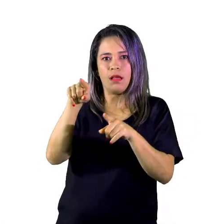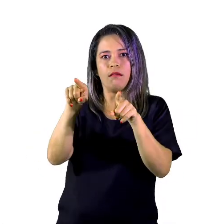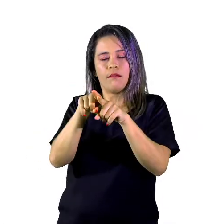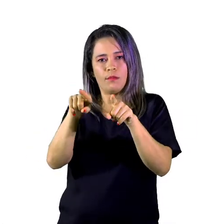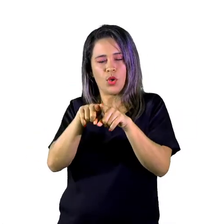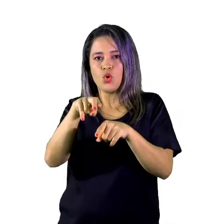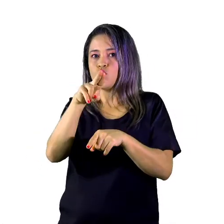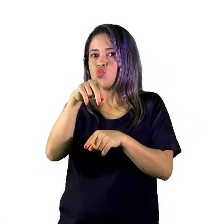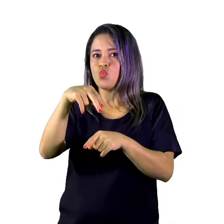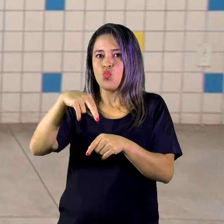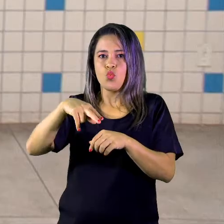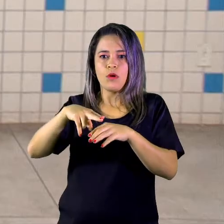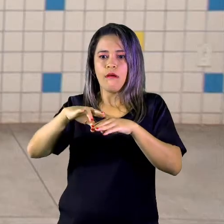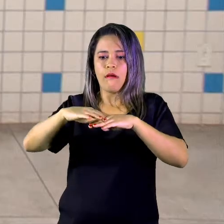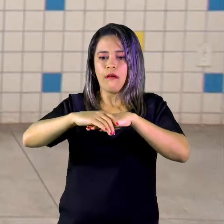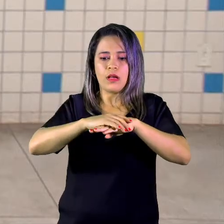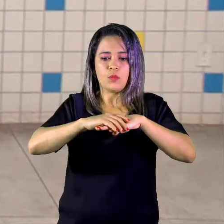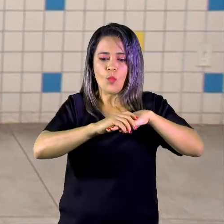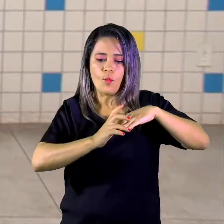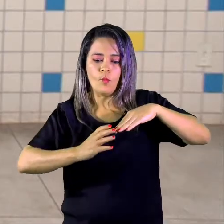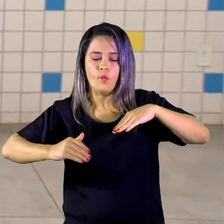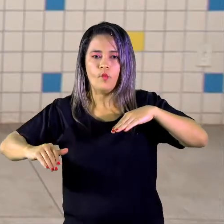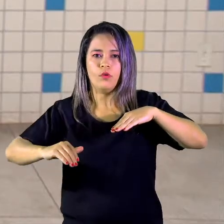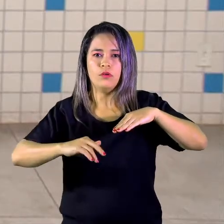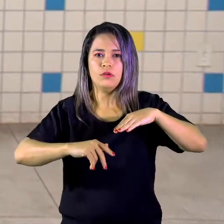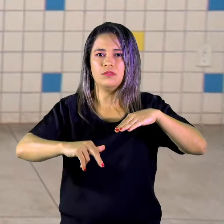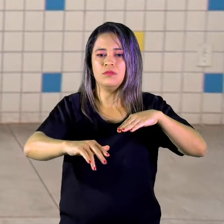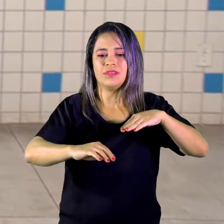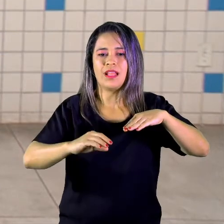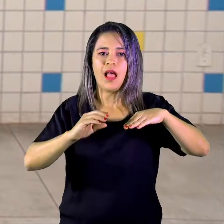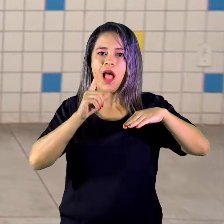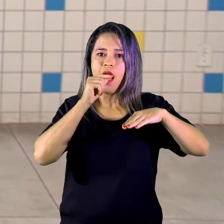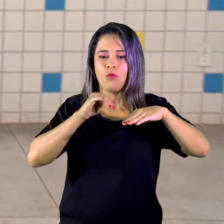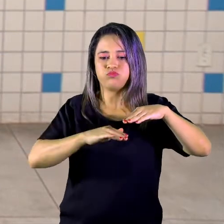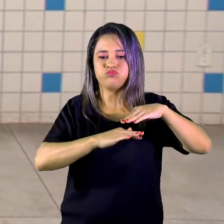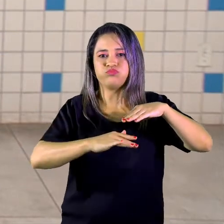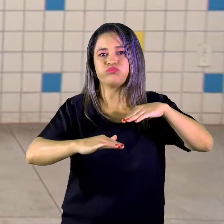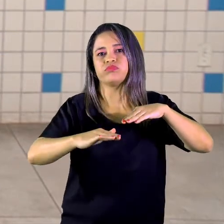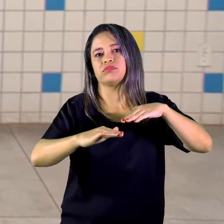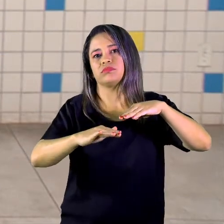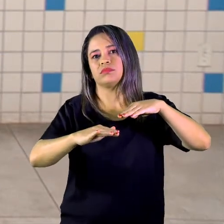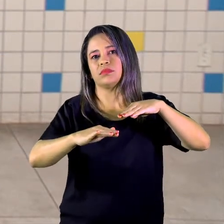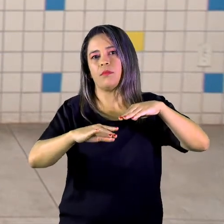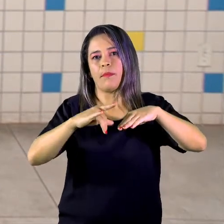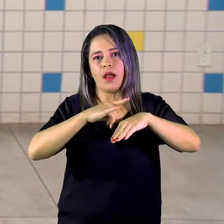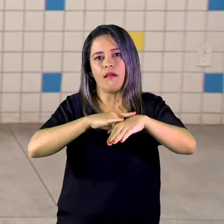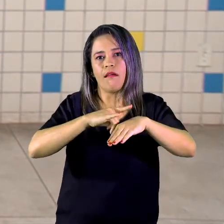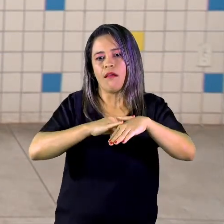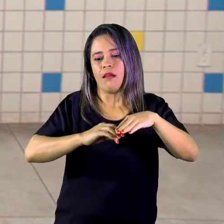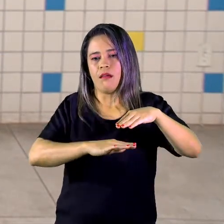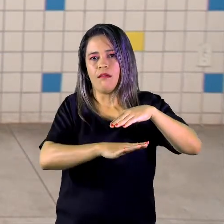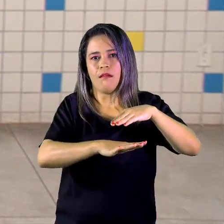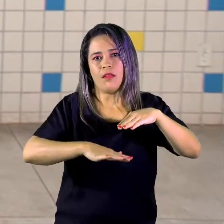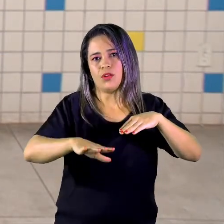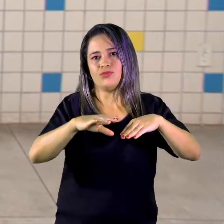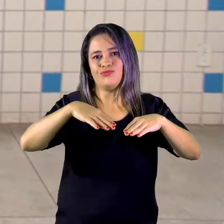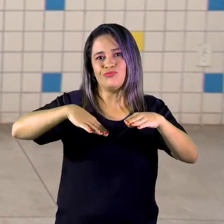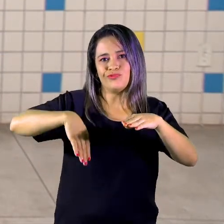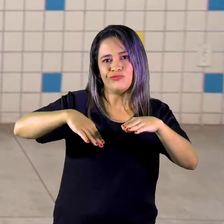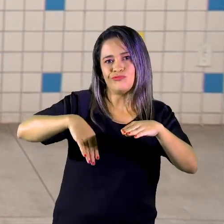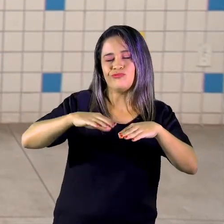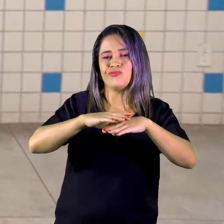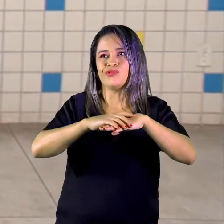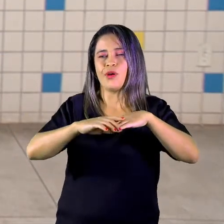andar descalço em locais que tem muita umidade, como vestiários de clubes e piscinas, evitar